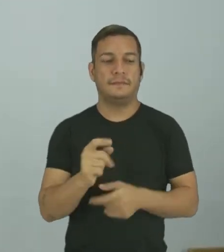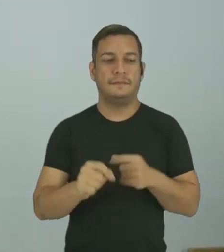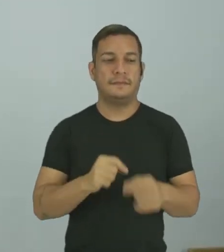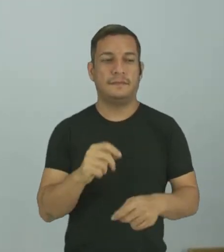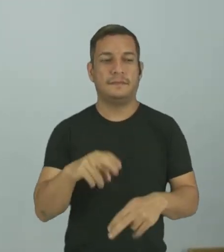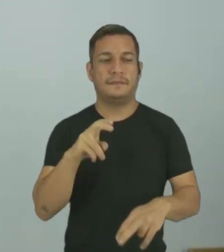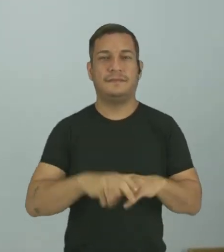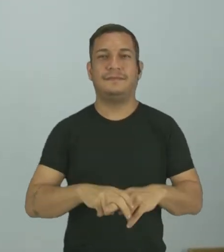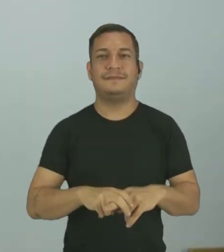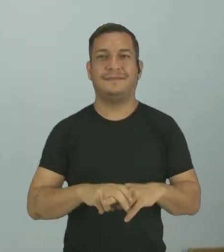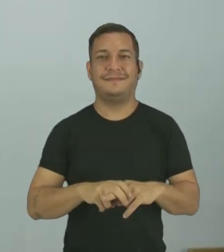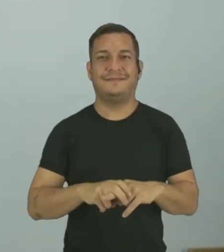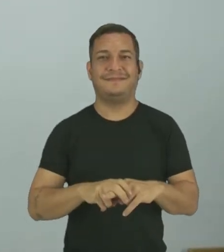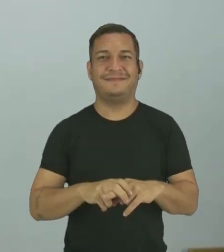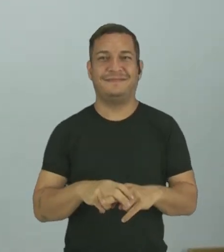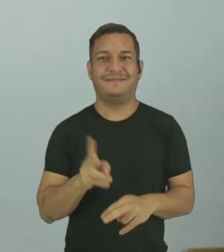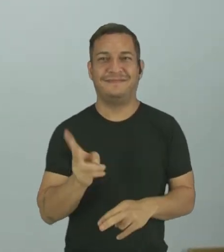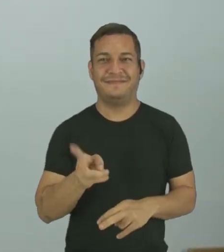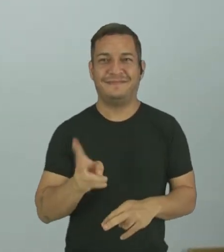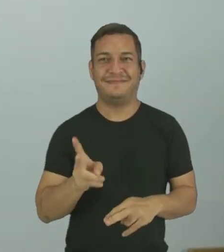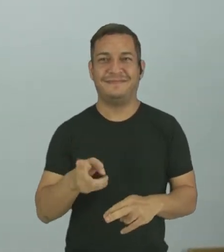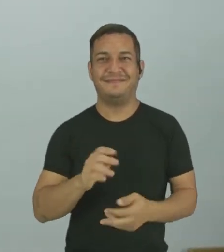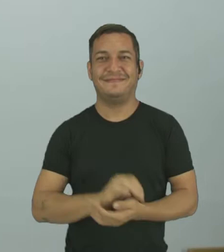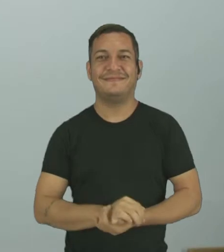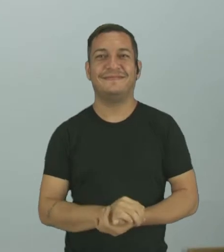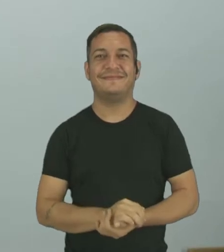lugar sentado.